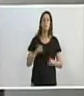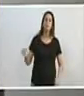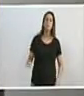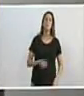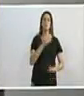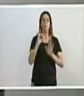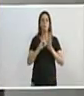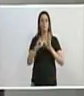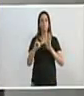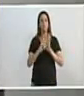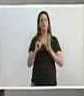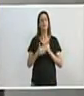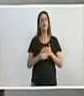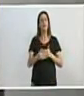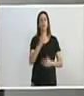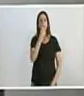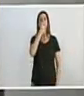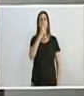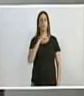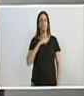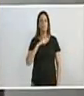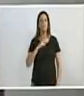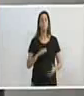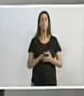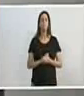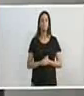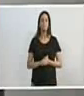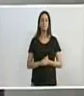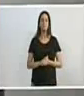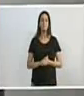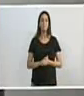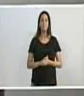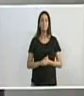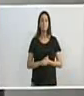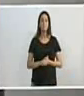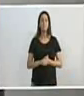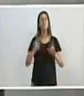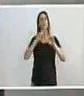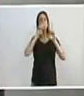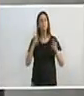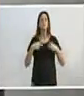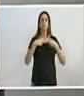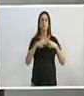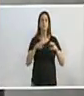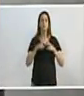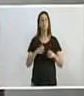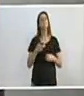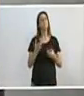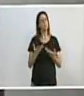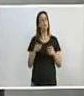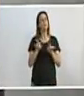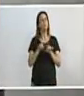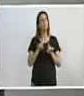edital que em breve nós teremos. Mas eu queria aproveitar esse contexto de transporte coletivo para fazer